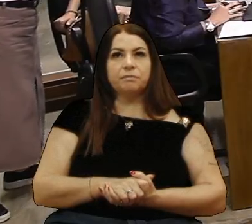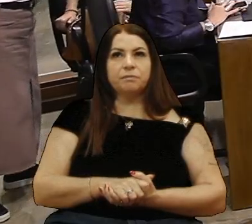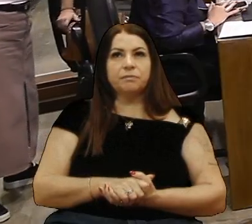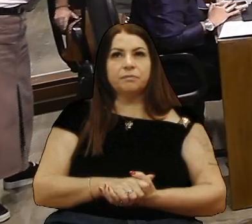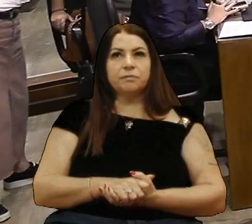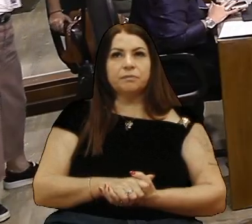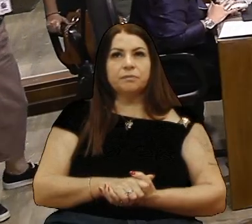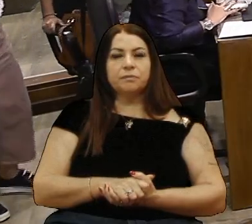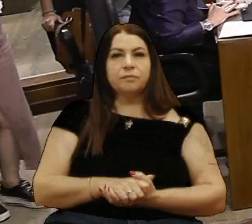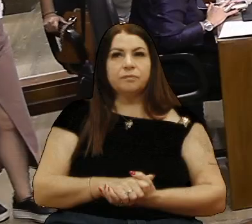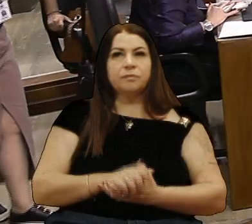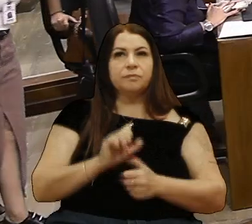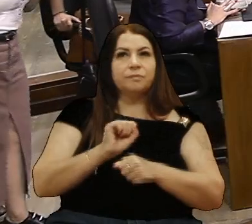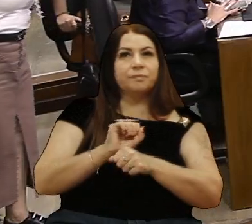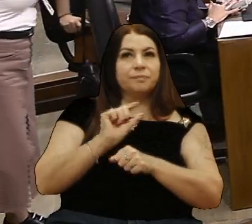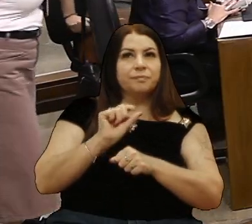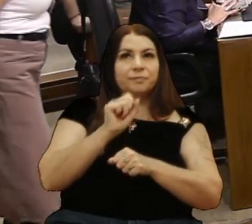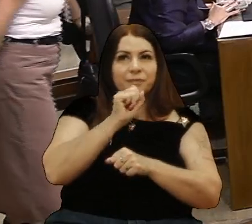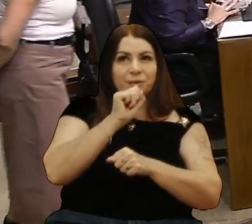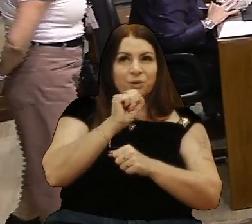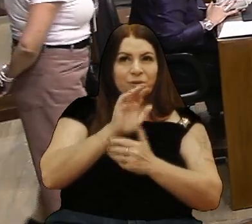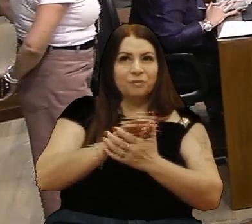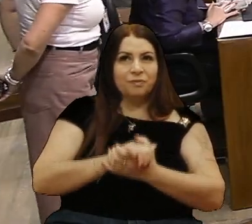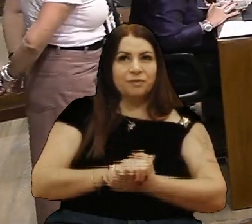Segura o tempo, porque o microfone...